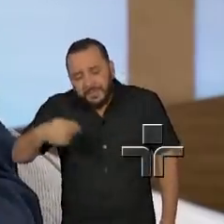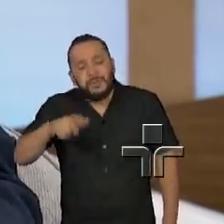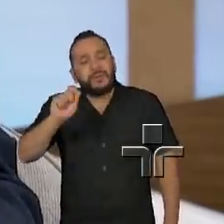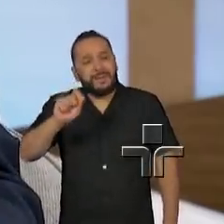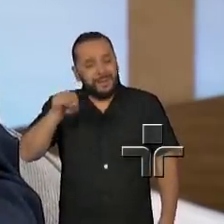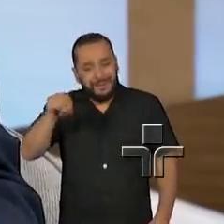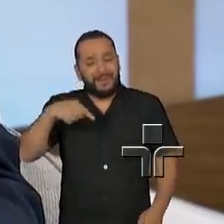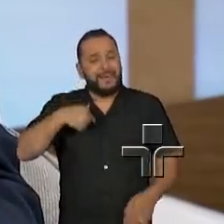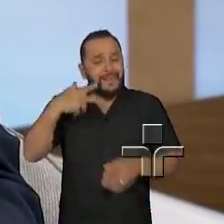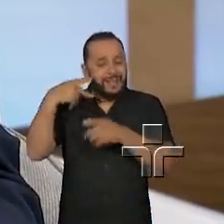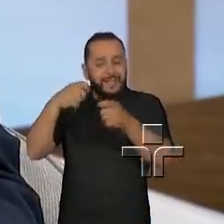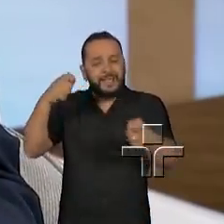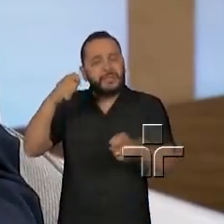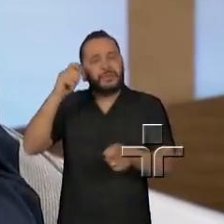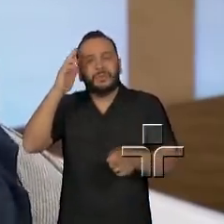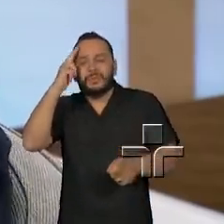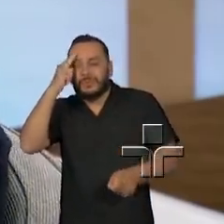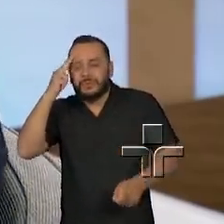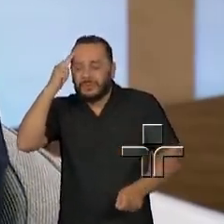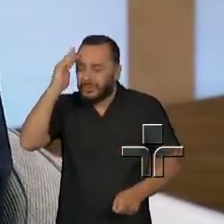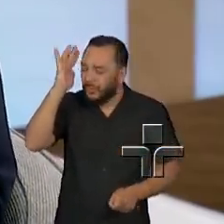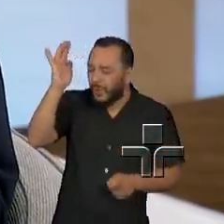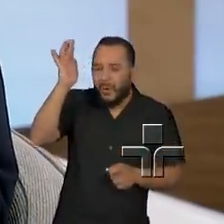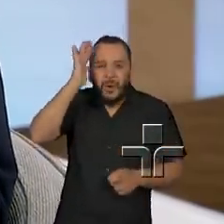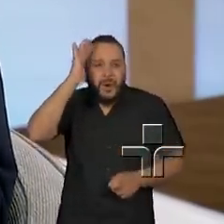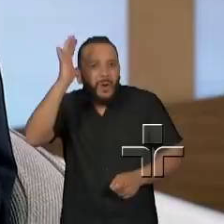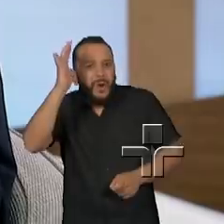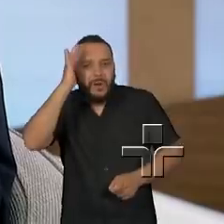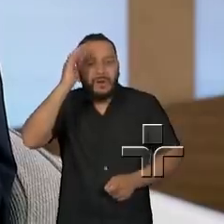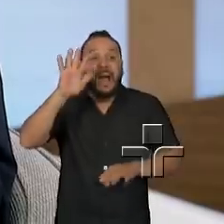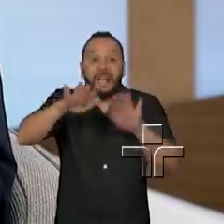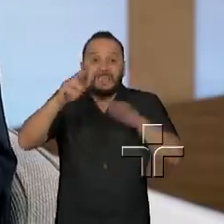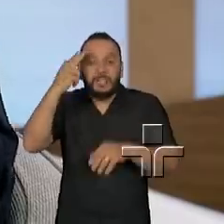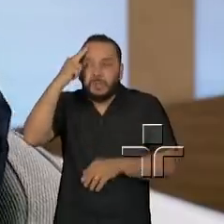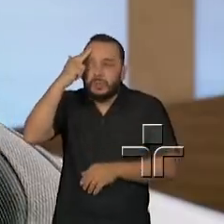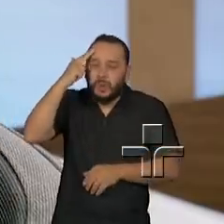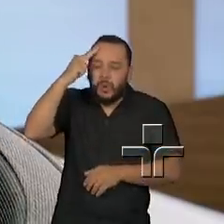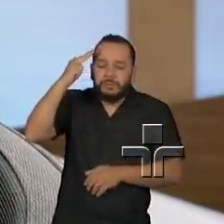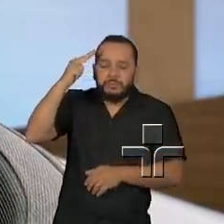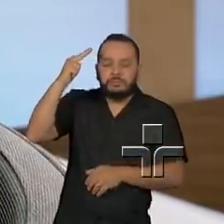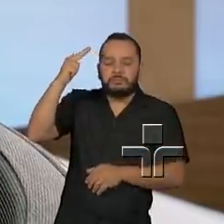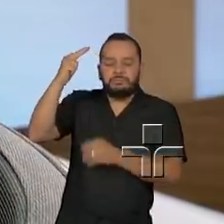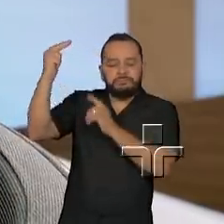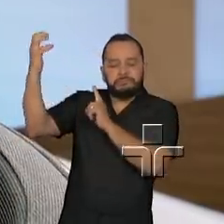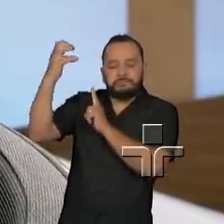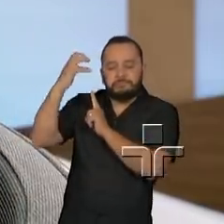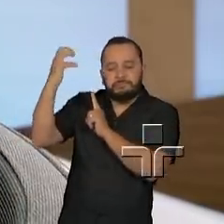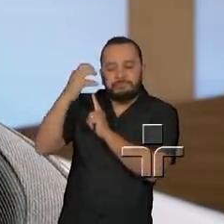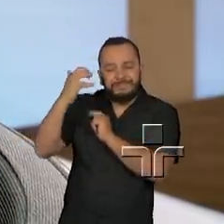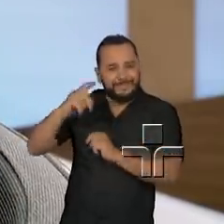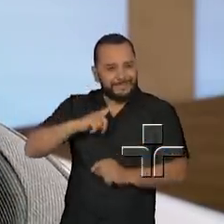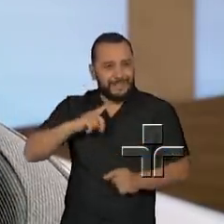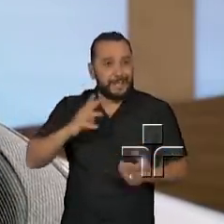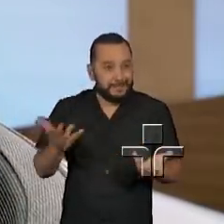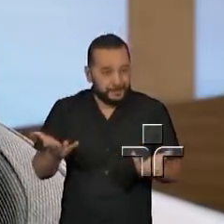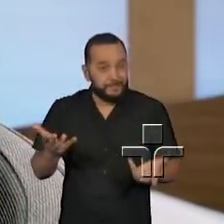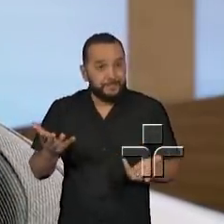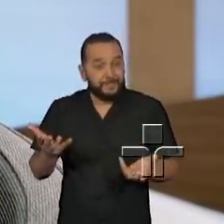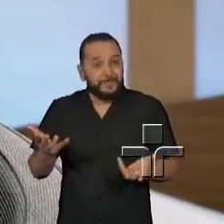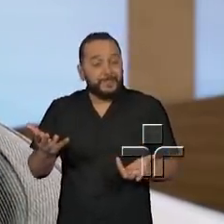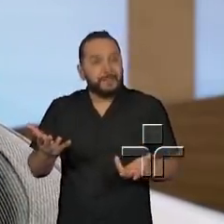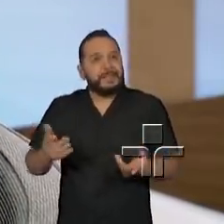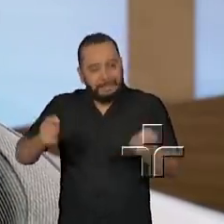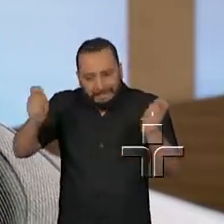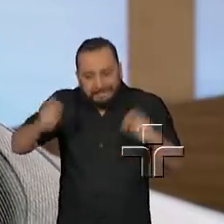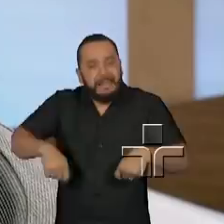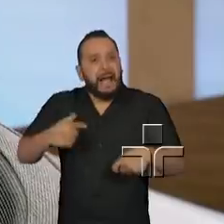proponho no livro é que essa dissonância entre ter todos os meios para transformar o planeta e ao mesmo tempo sentir que não há